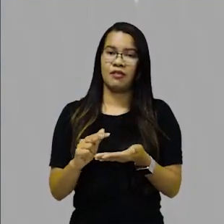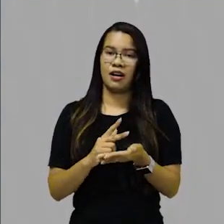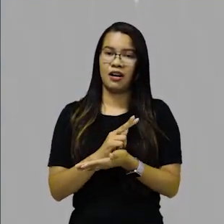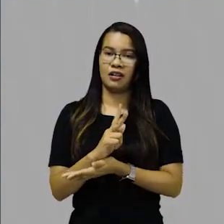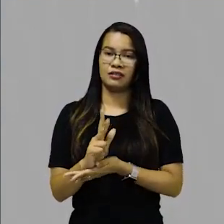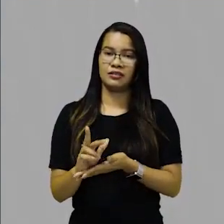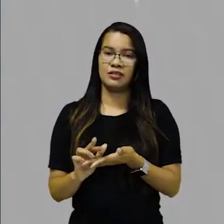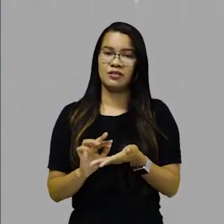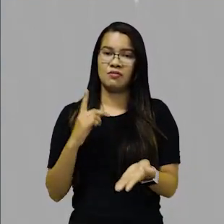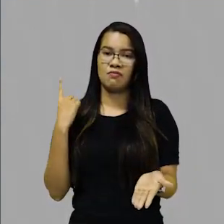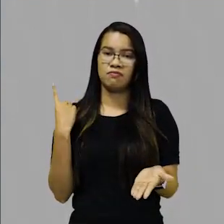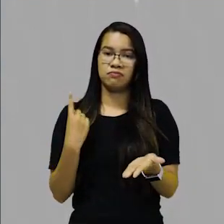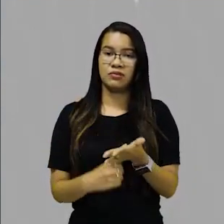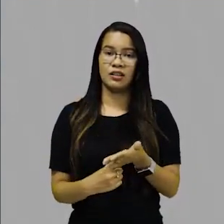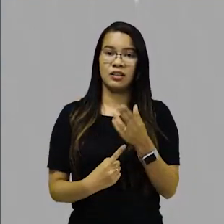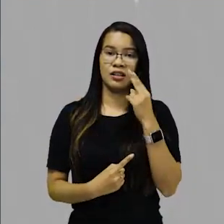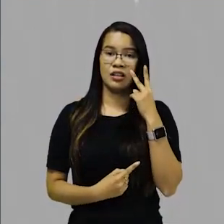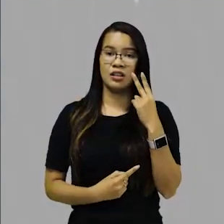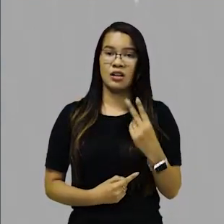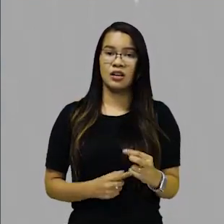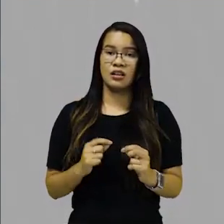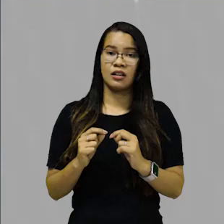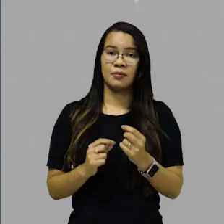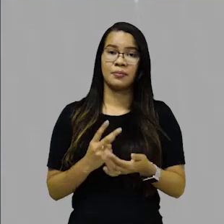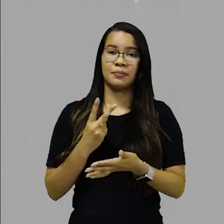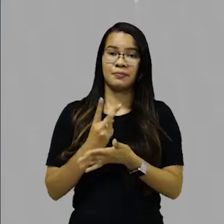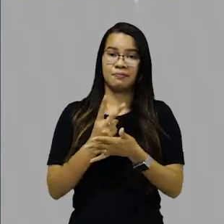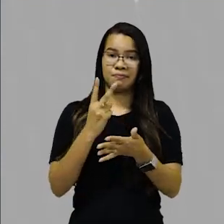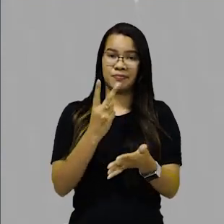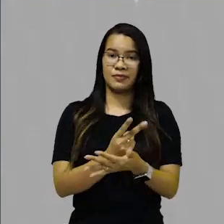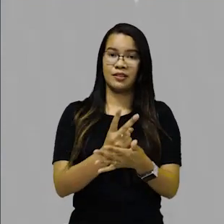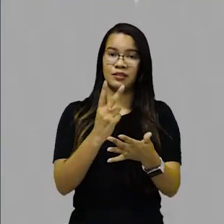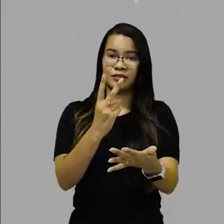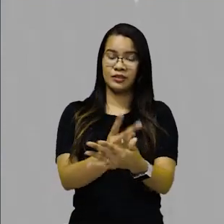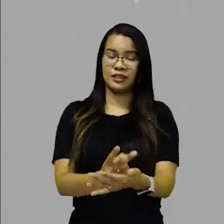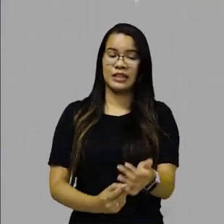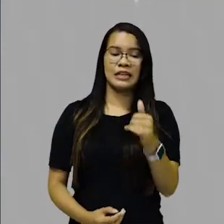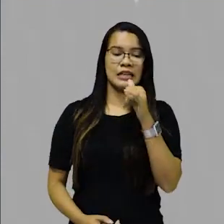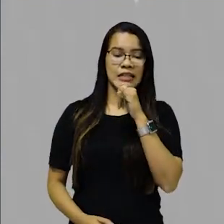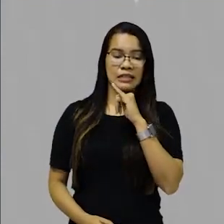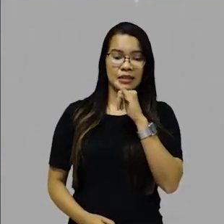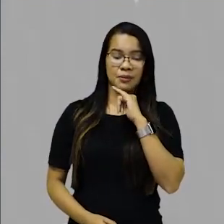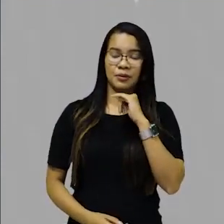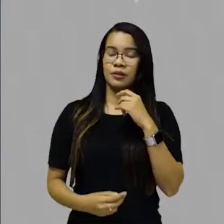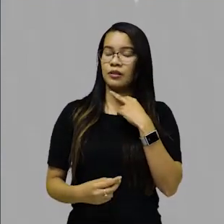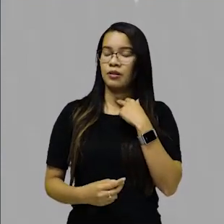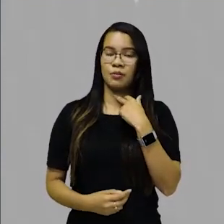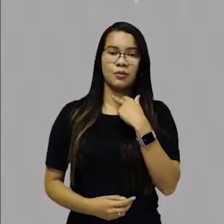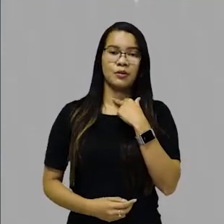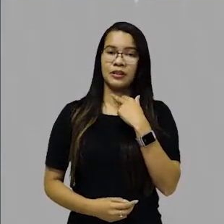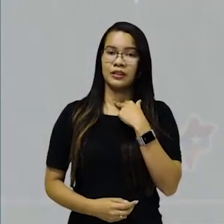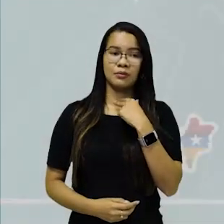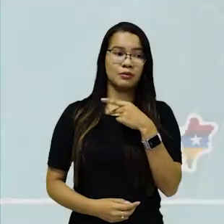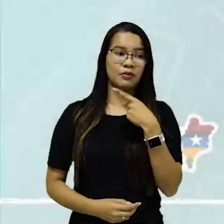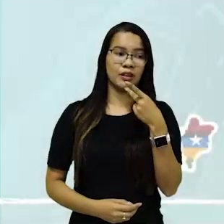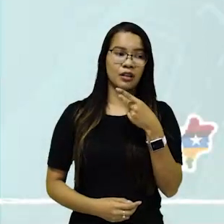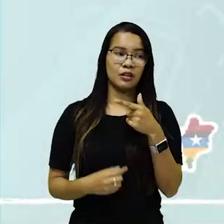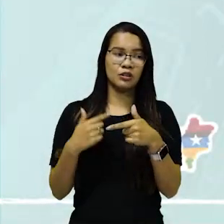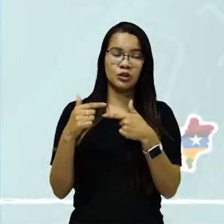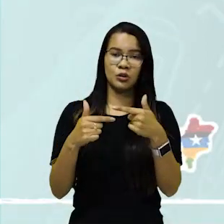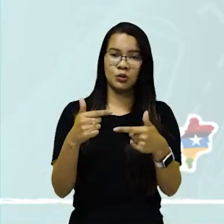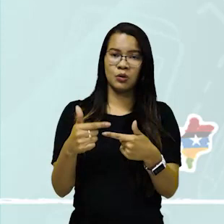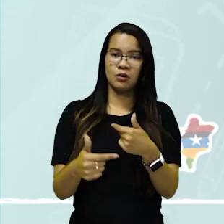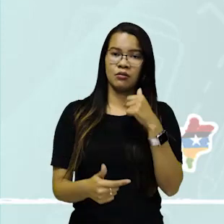garantias históricas e que precisam continuar. Por exemplo, não podemos falar de lutas